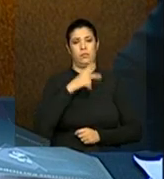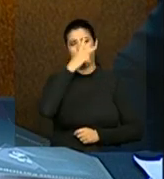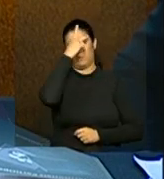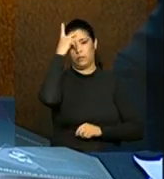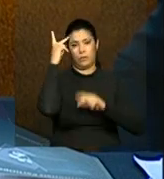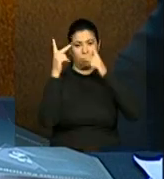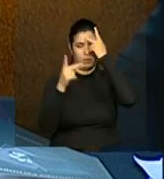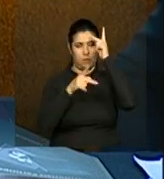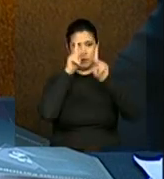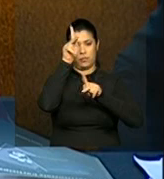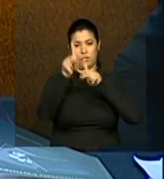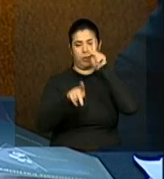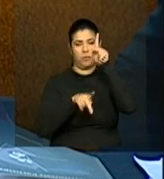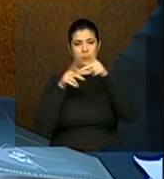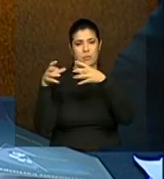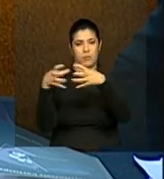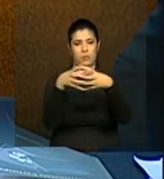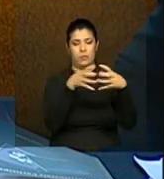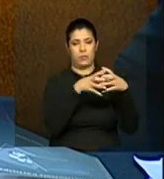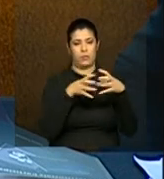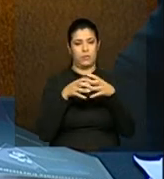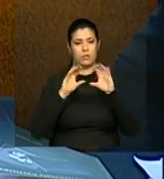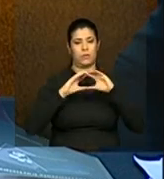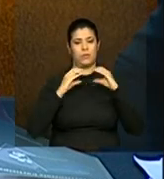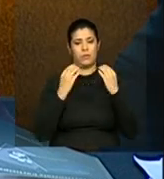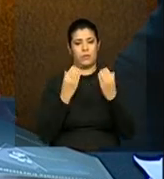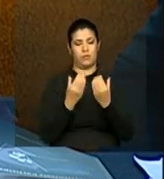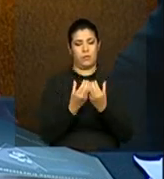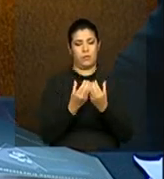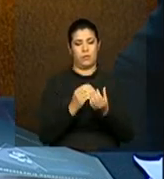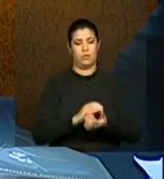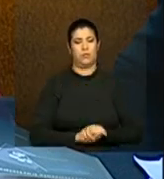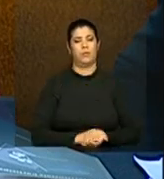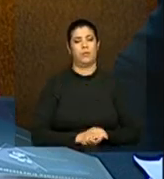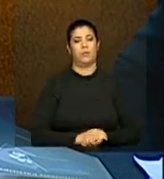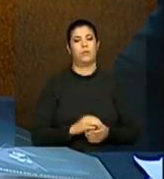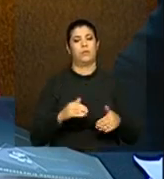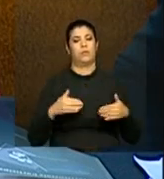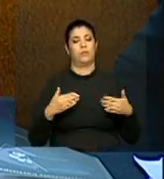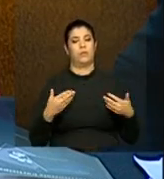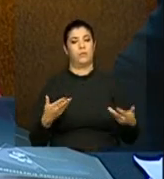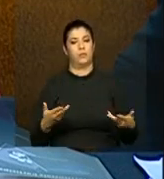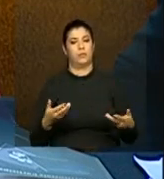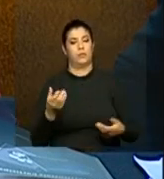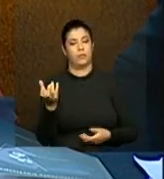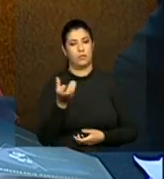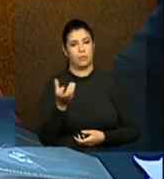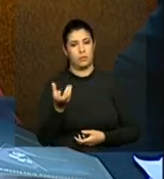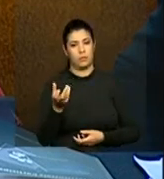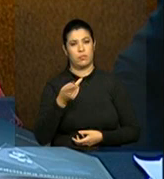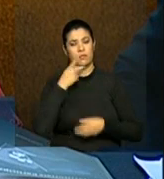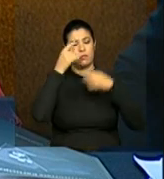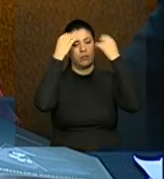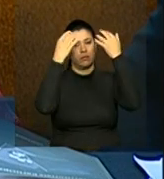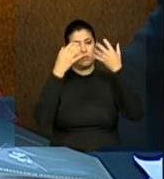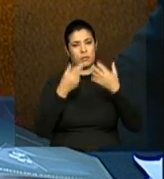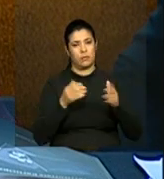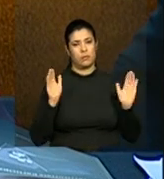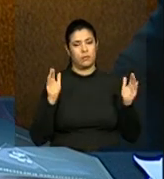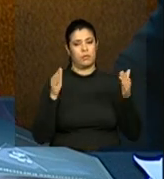pessoas de população, de grupos de conselho. Então eu quero dizer que esse fórum